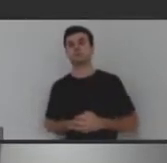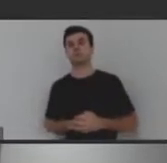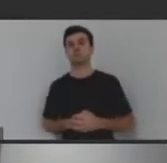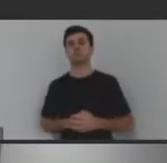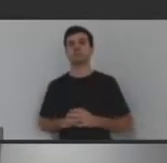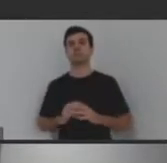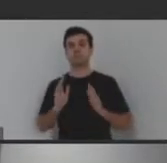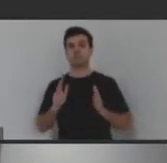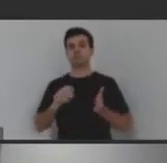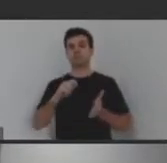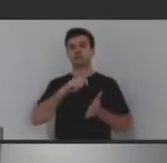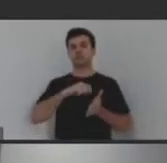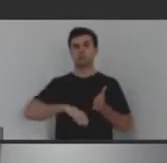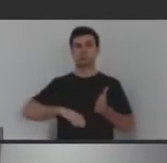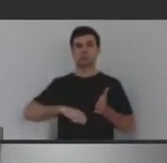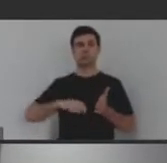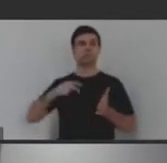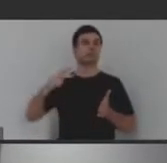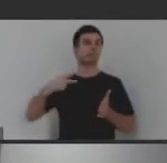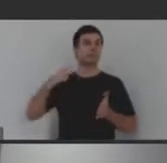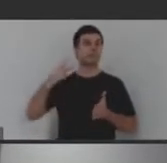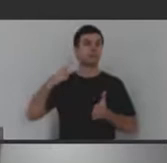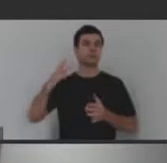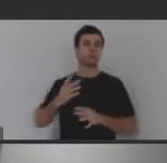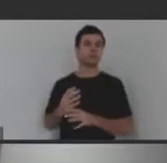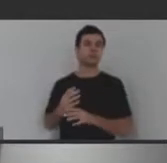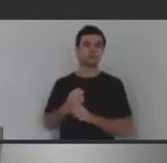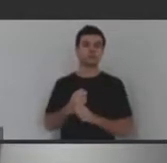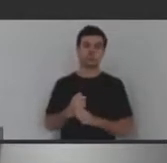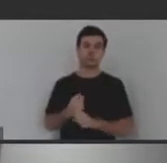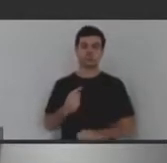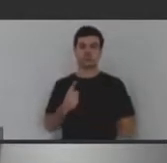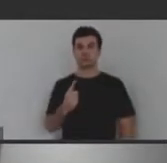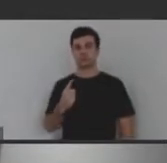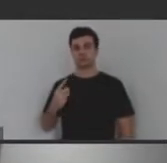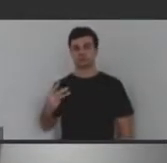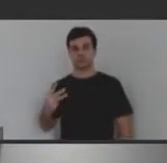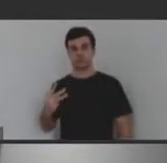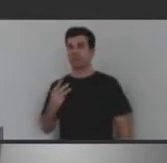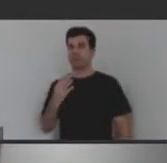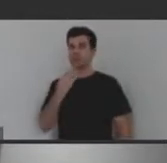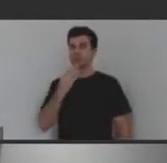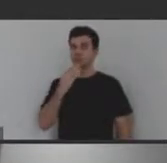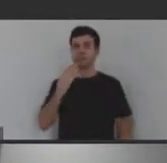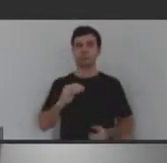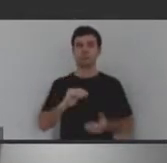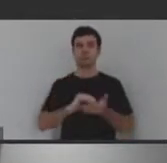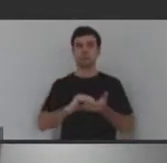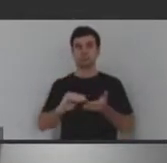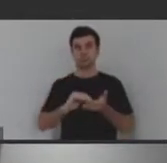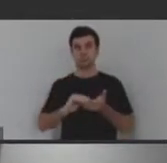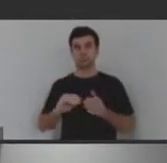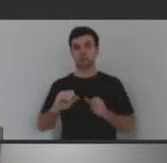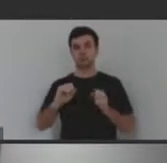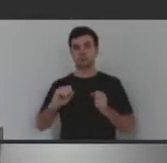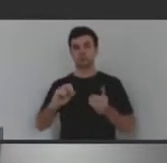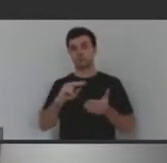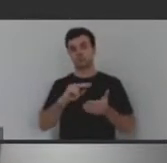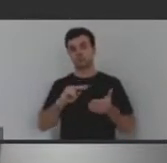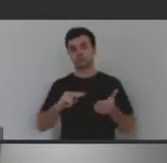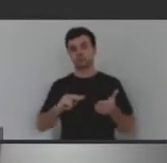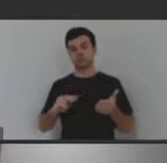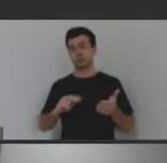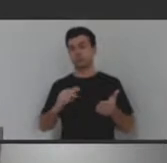assinado por 13 vereadores. Eu solicito ao secretário que faça a leitura do requerimento